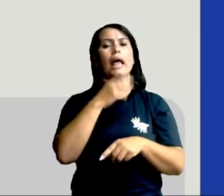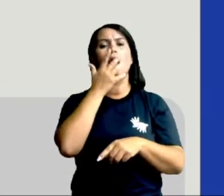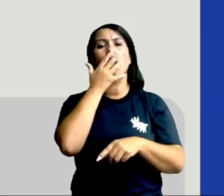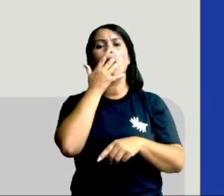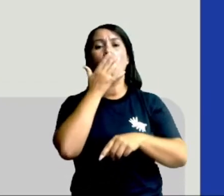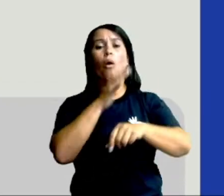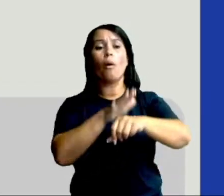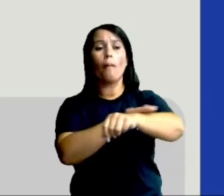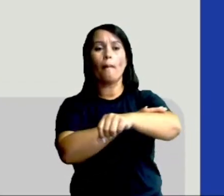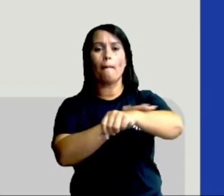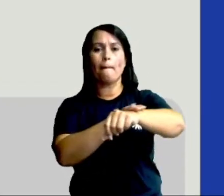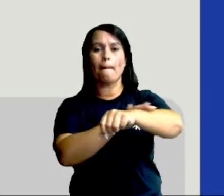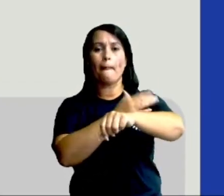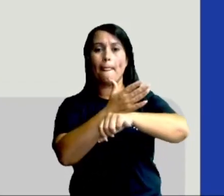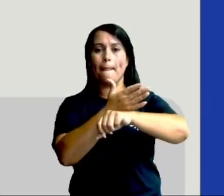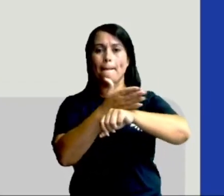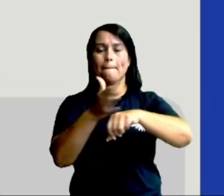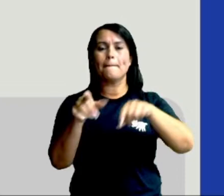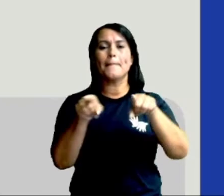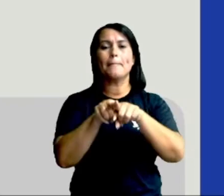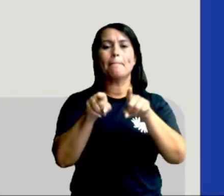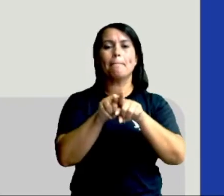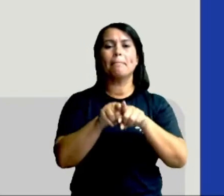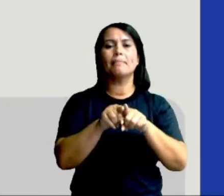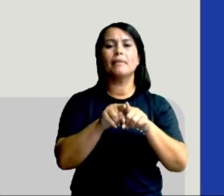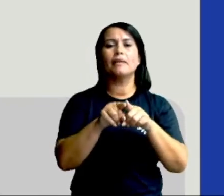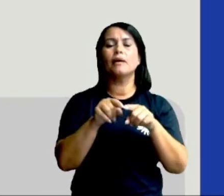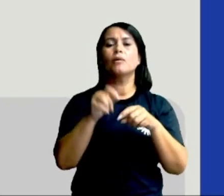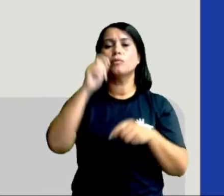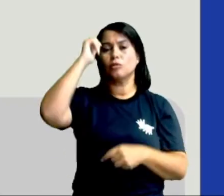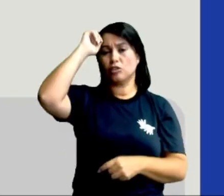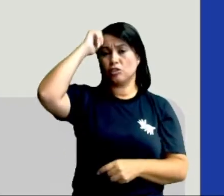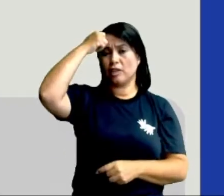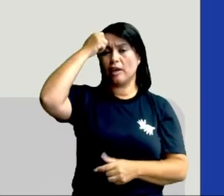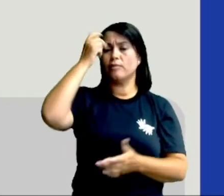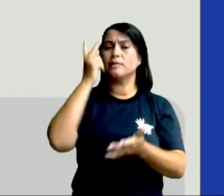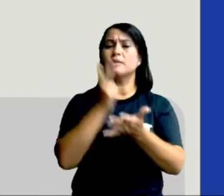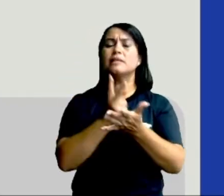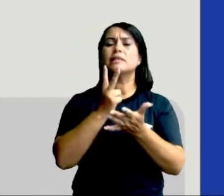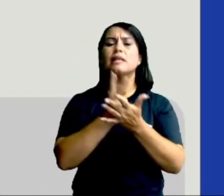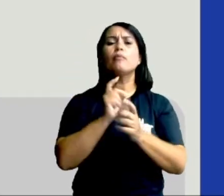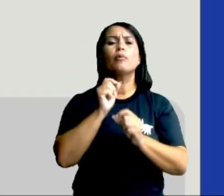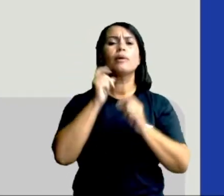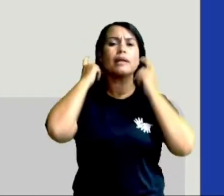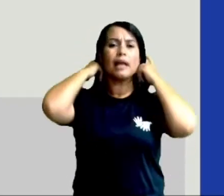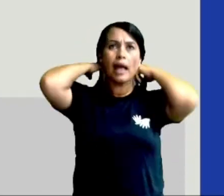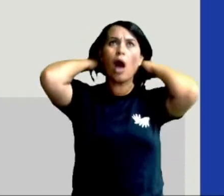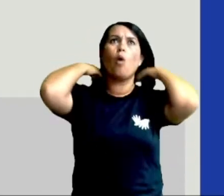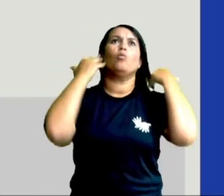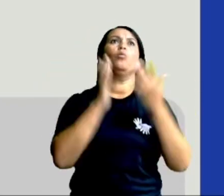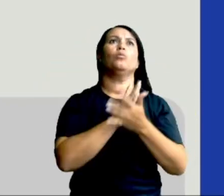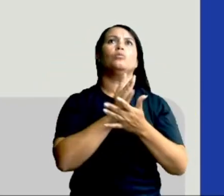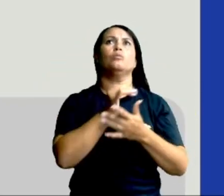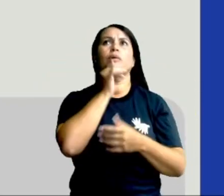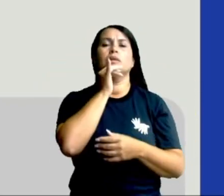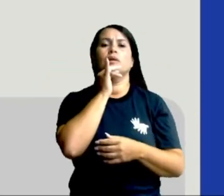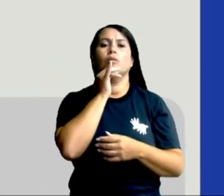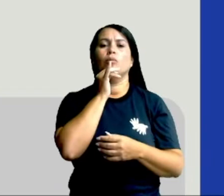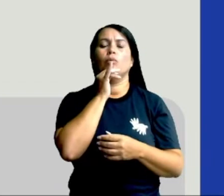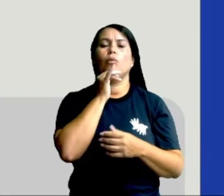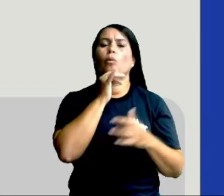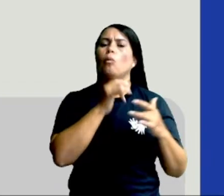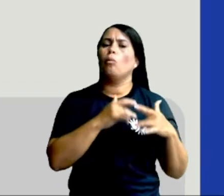branca. Que os escravos também são sempre de origem humilde, né? A gente não vai ver nenhum rico aí sendo